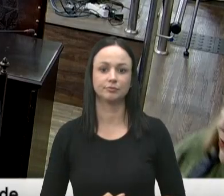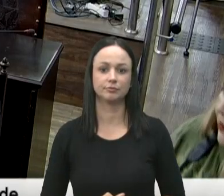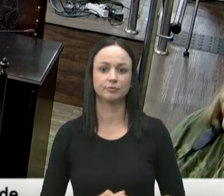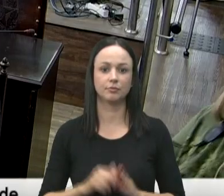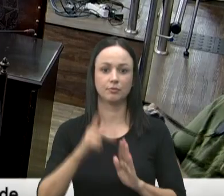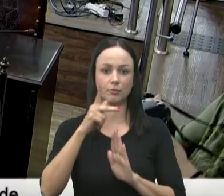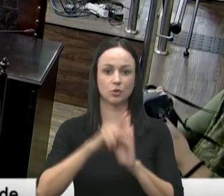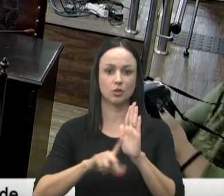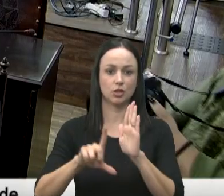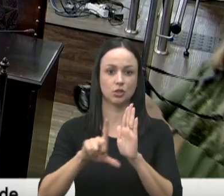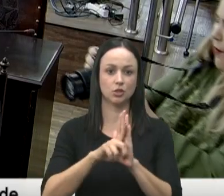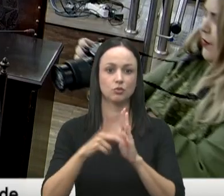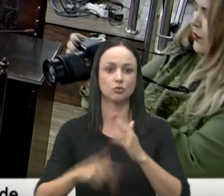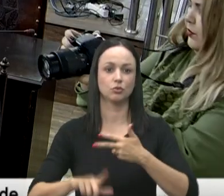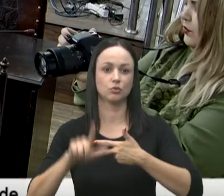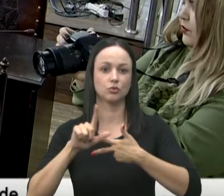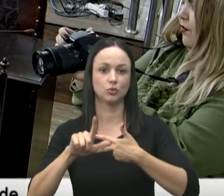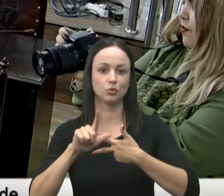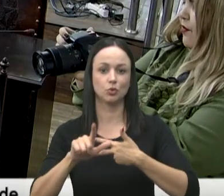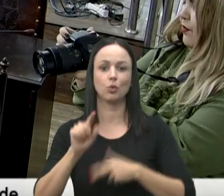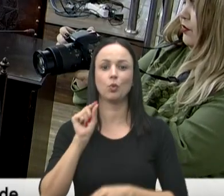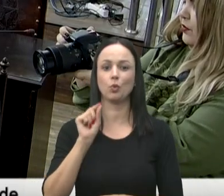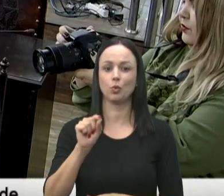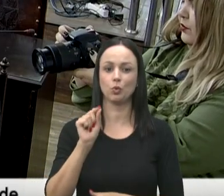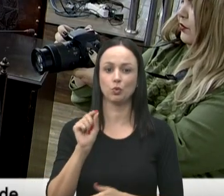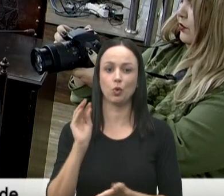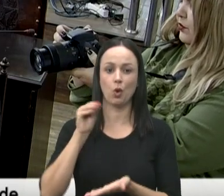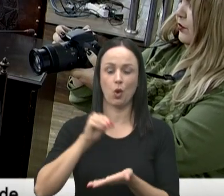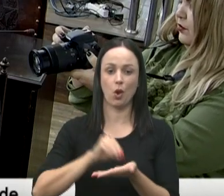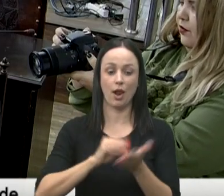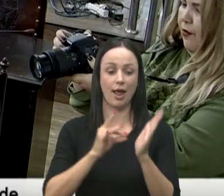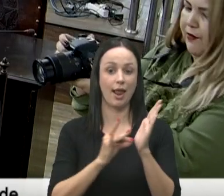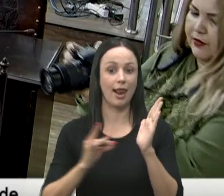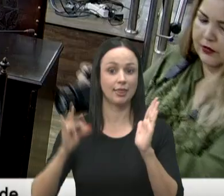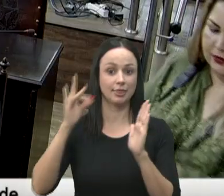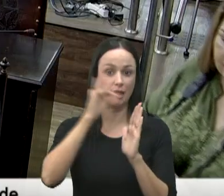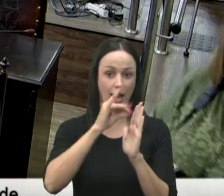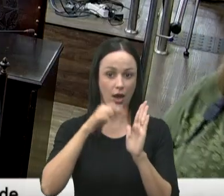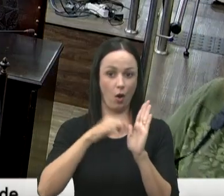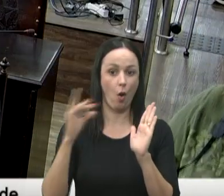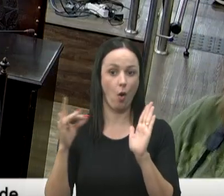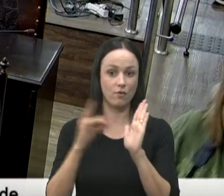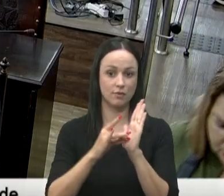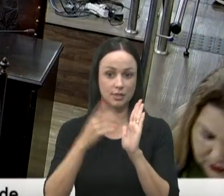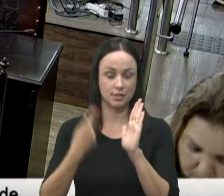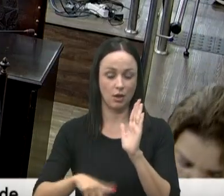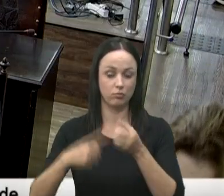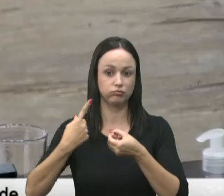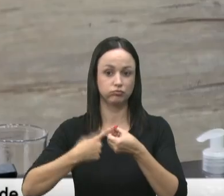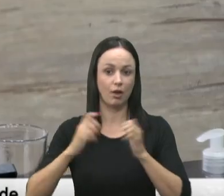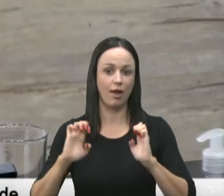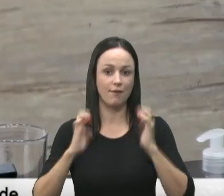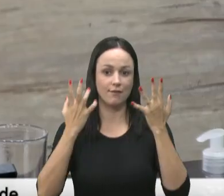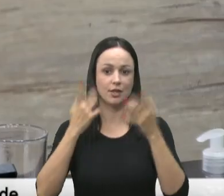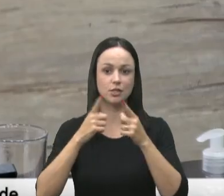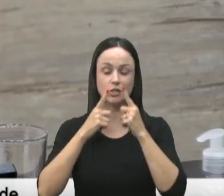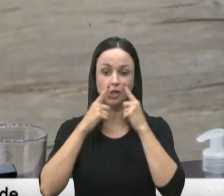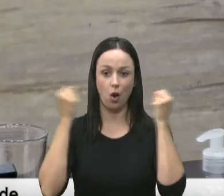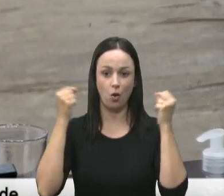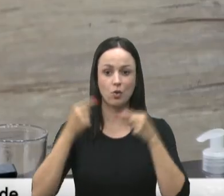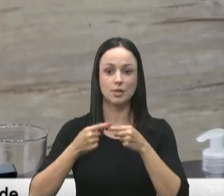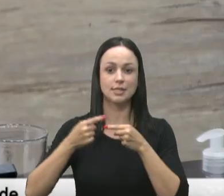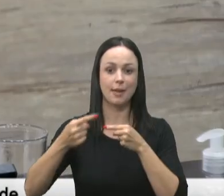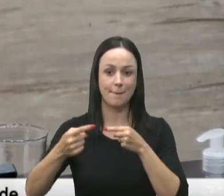Projeto de lei do Legislativo que institui no calendário oficial de eventos do município de Jaú a Semana Cultural